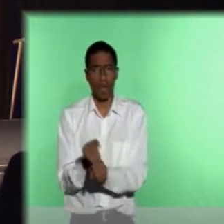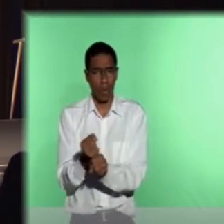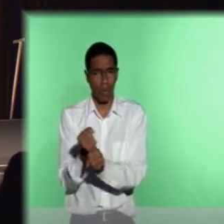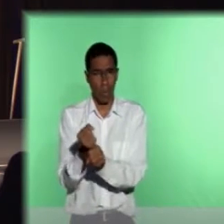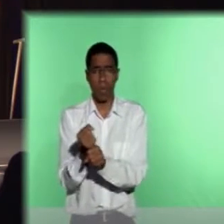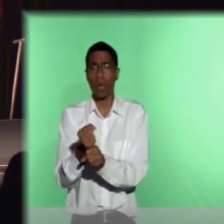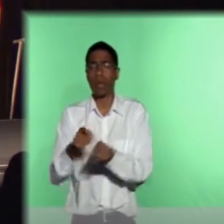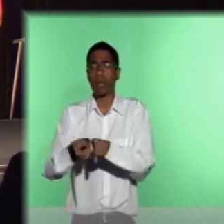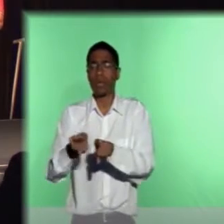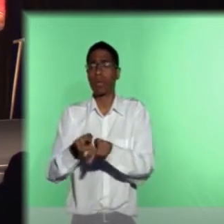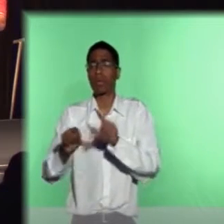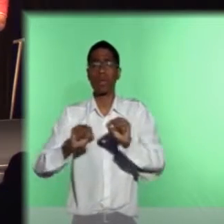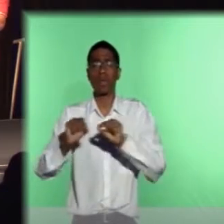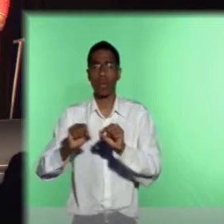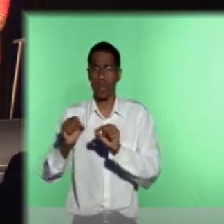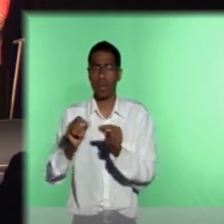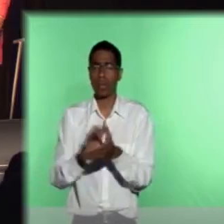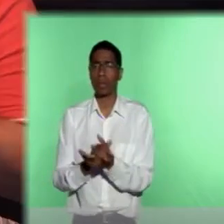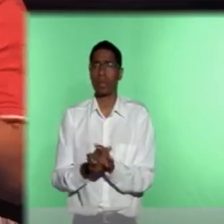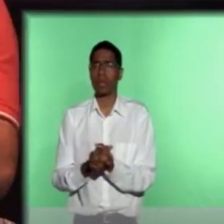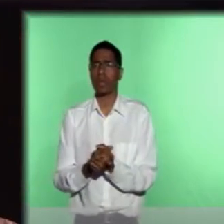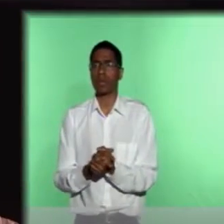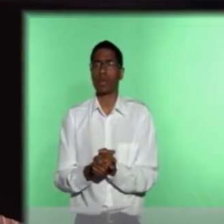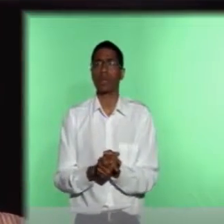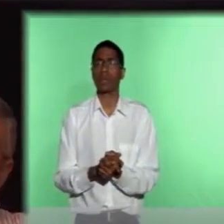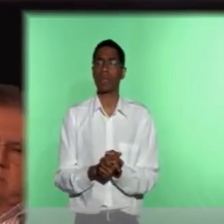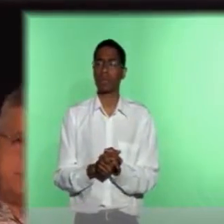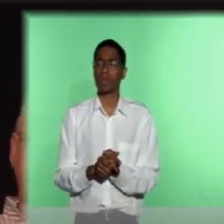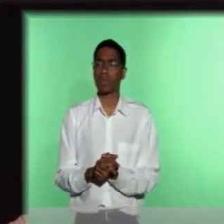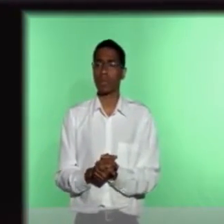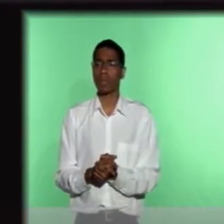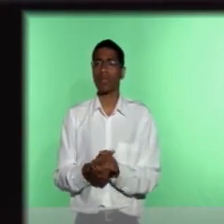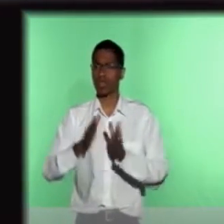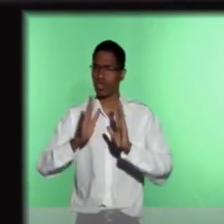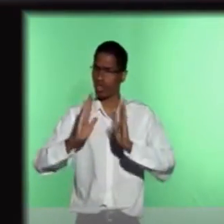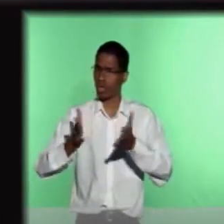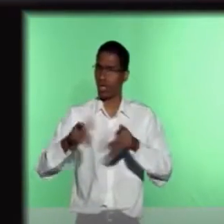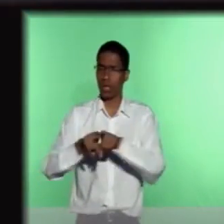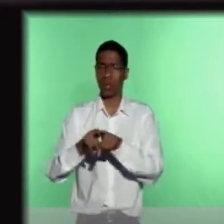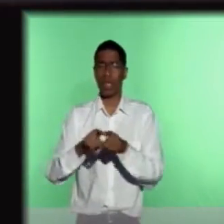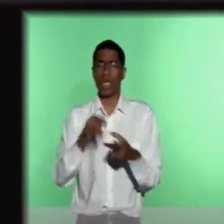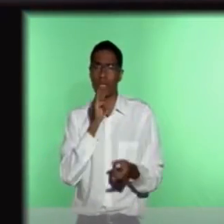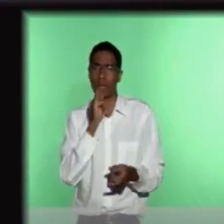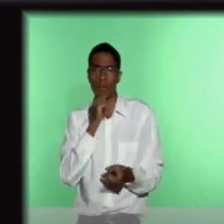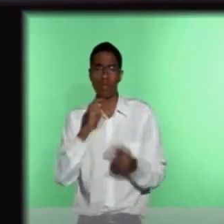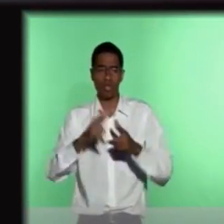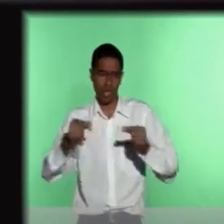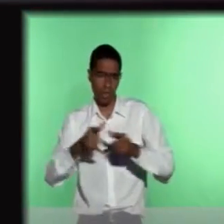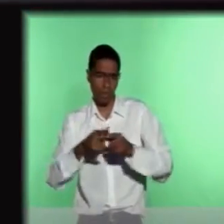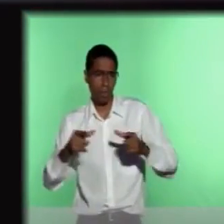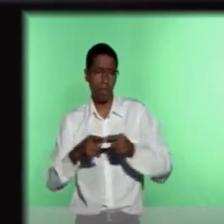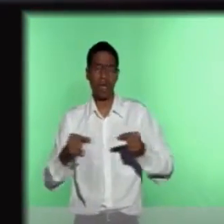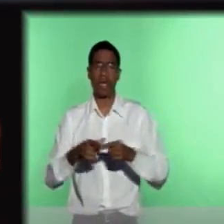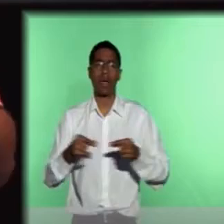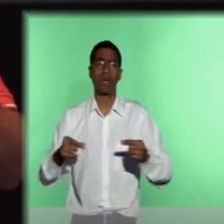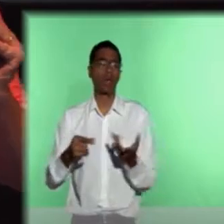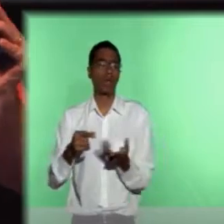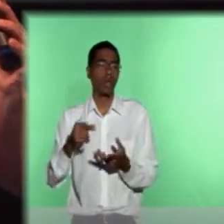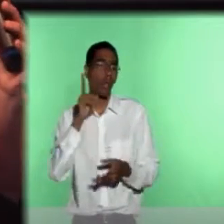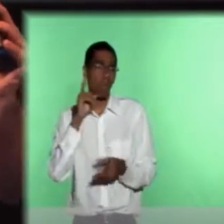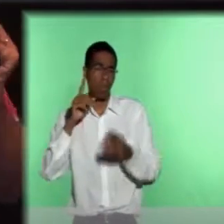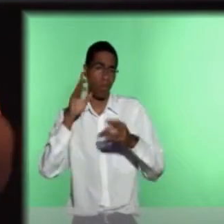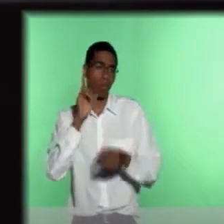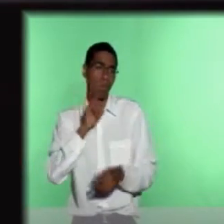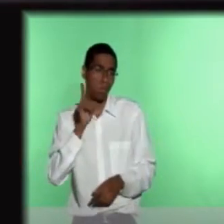uma composição nipônica anglo-saxã, então Japão, Estados Unidos, Canadá, Nova